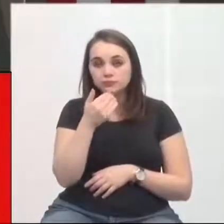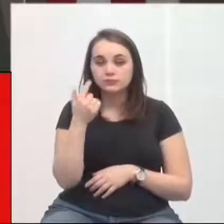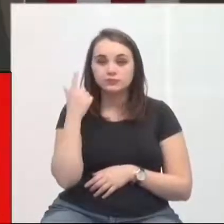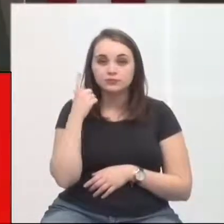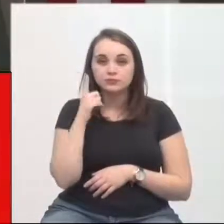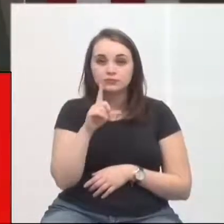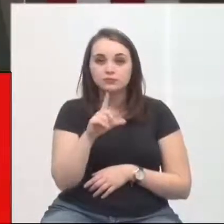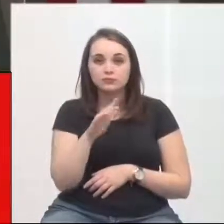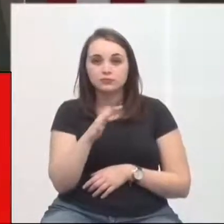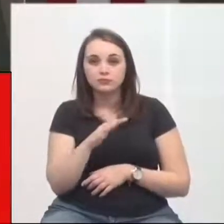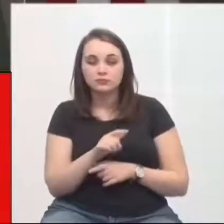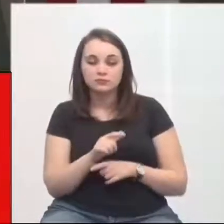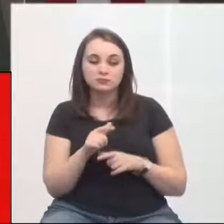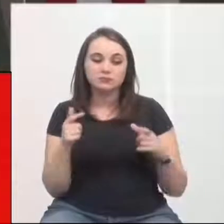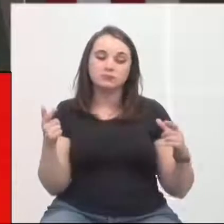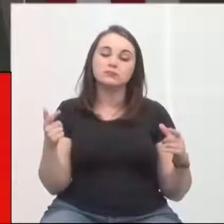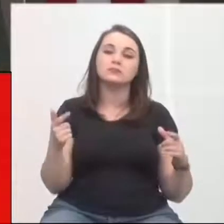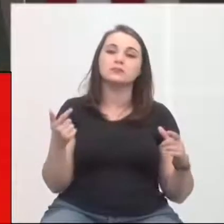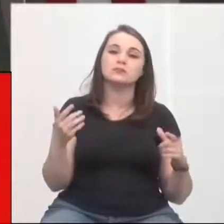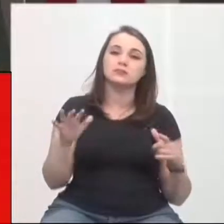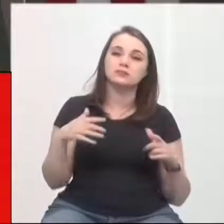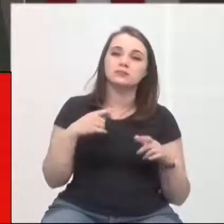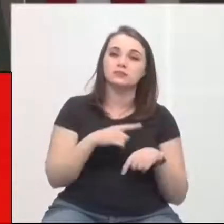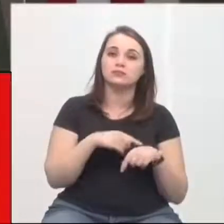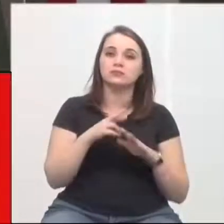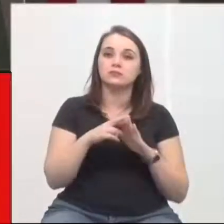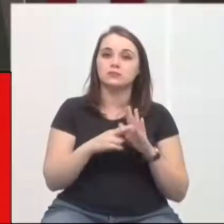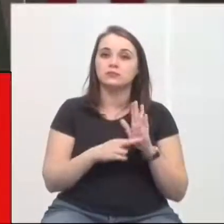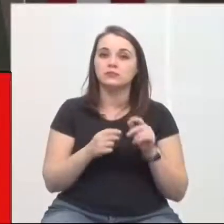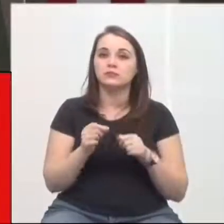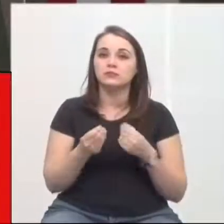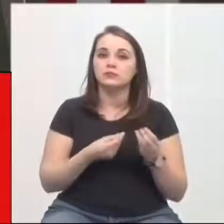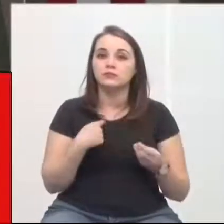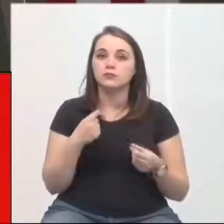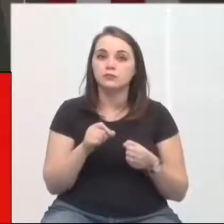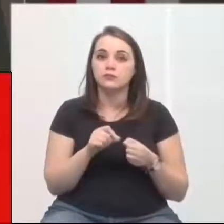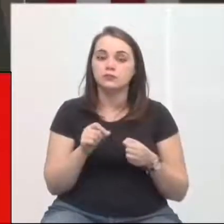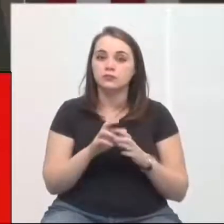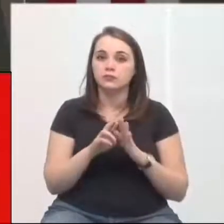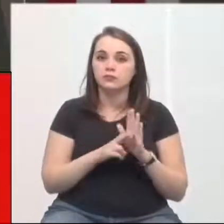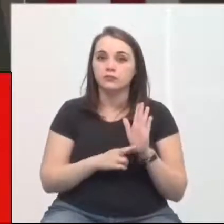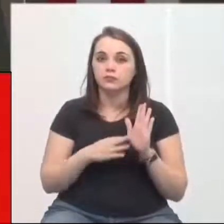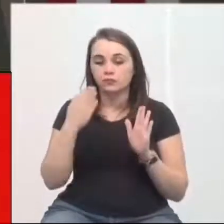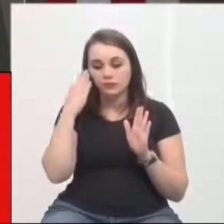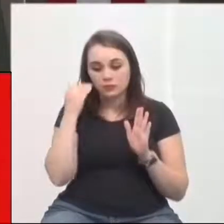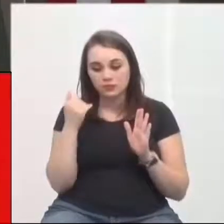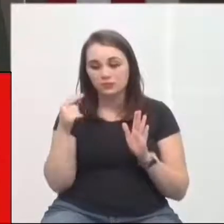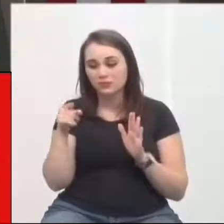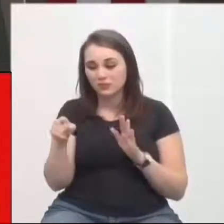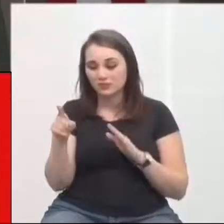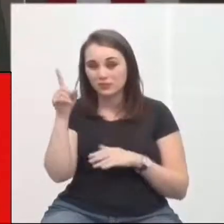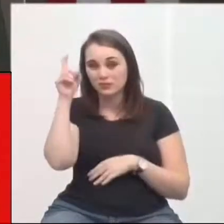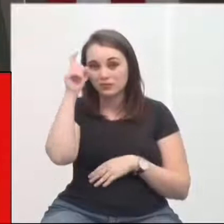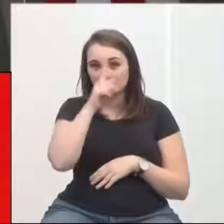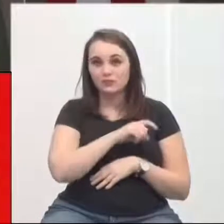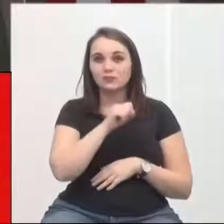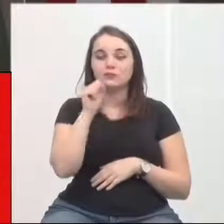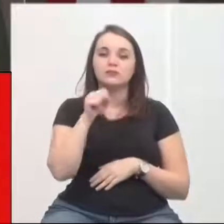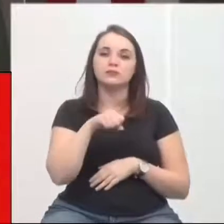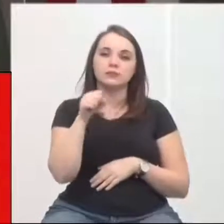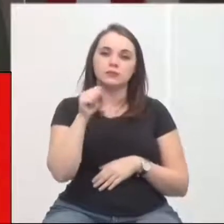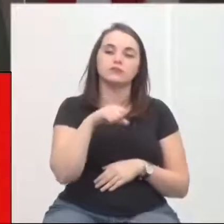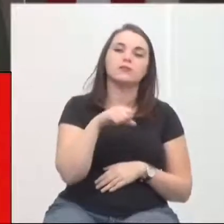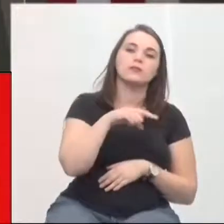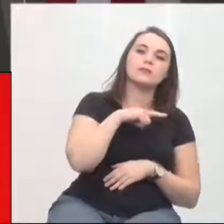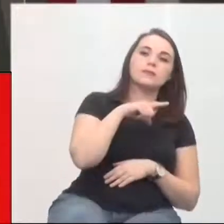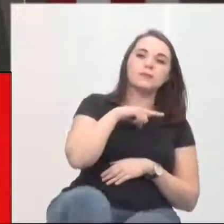pouco maior. Às vezes até na hora de fazer um requerimento, assim, como é que eu vou fazer um requerimento, vai chegar lá, a gente sabe da dificuldade que nós